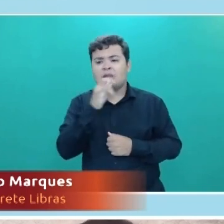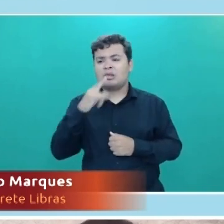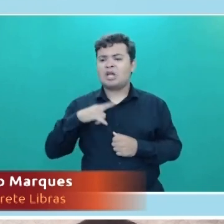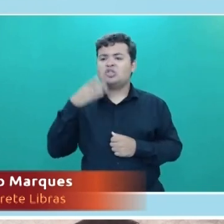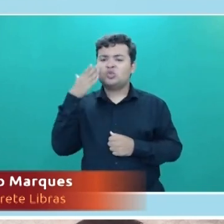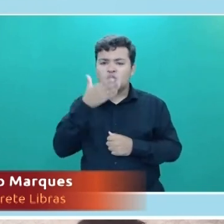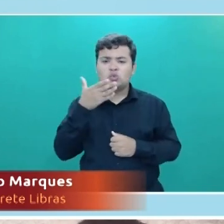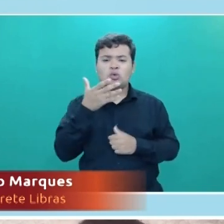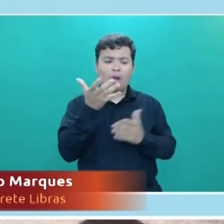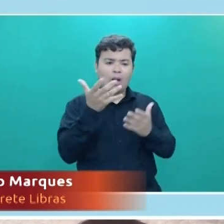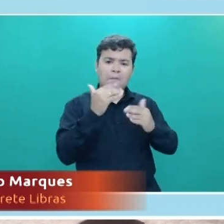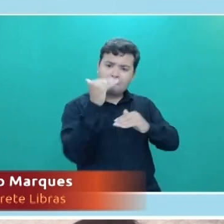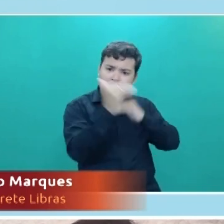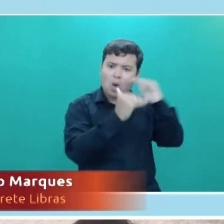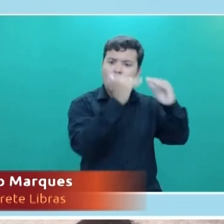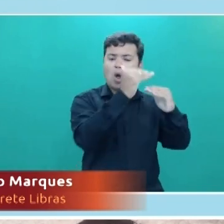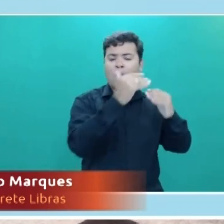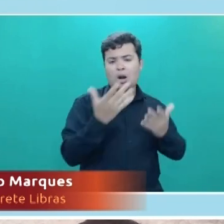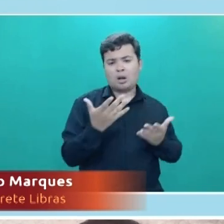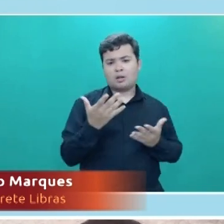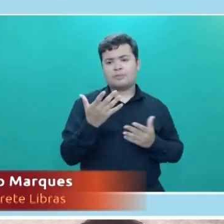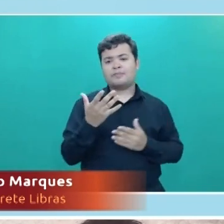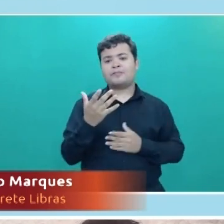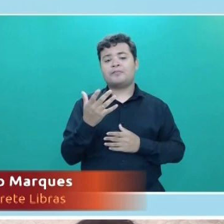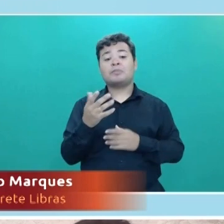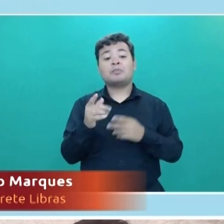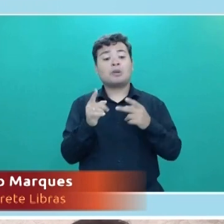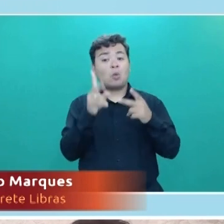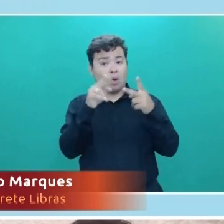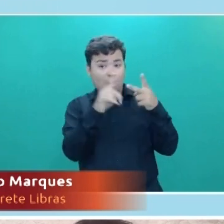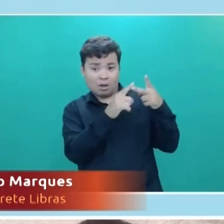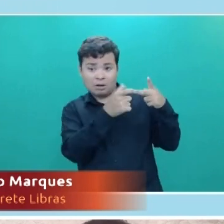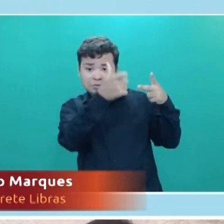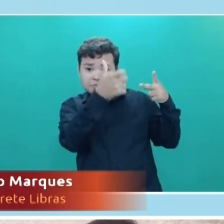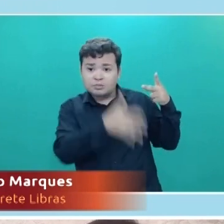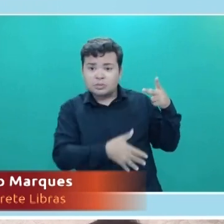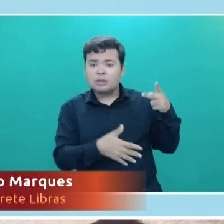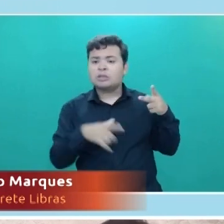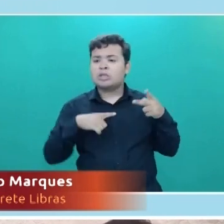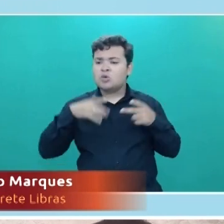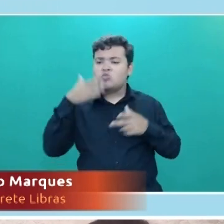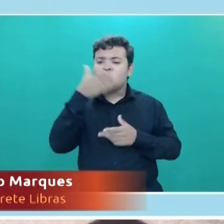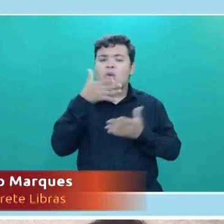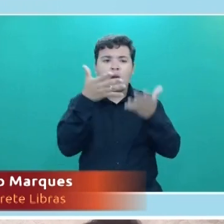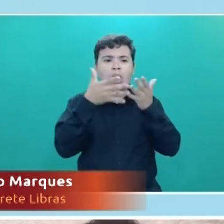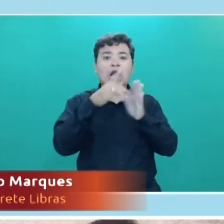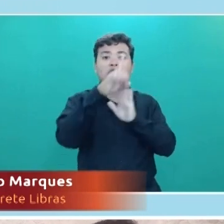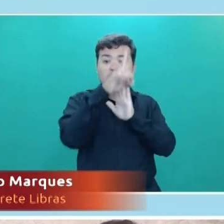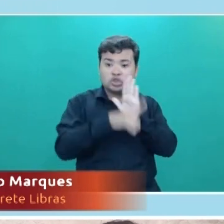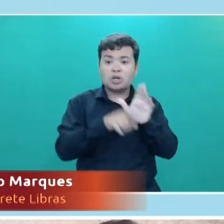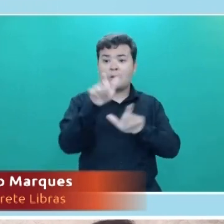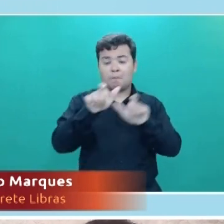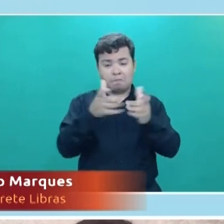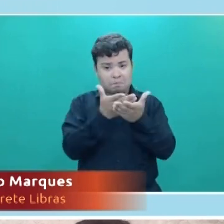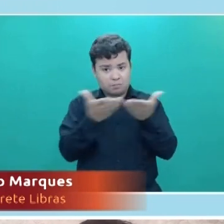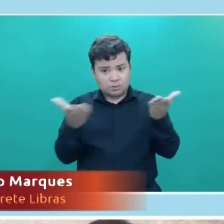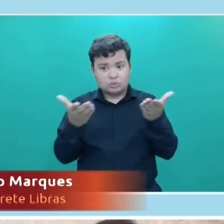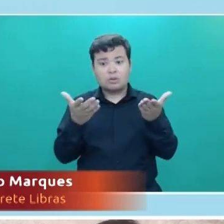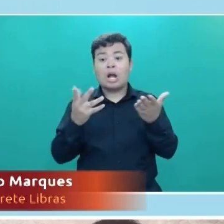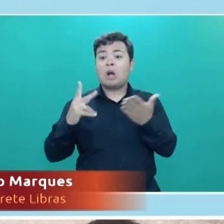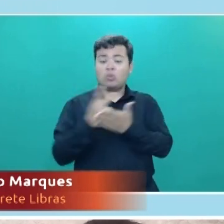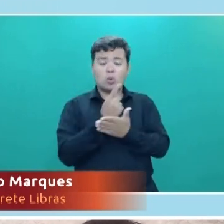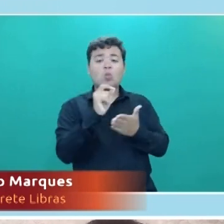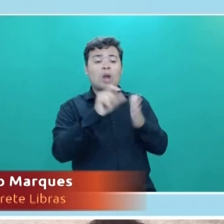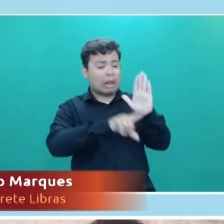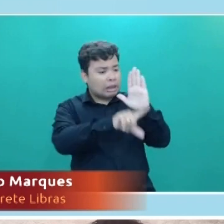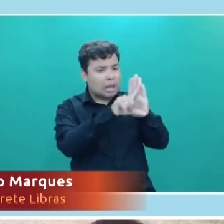progressistas, discursos, como disse Michele, né, em favor dos direitos civis, provocaram modificações na lei, no